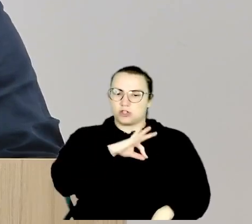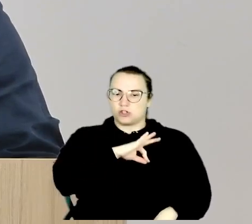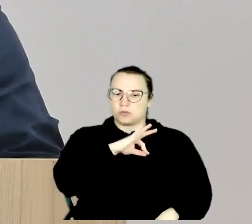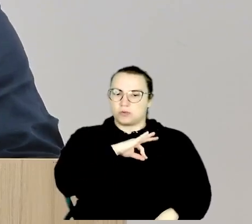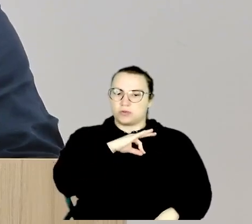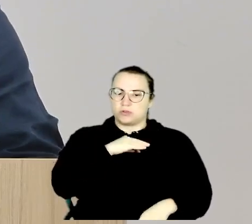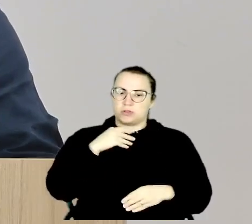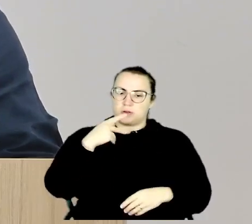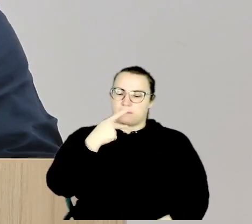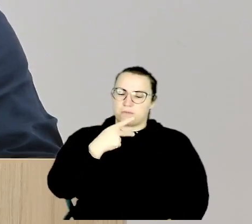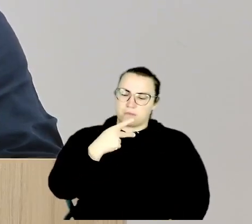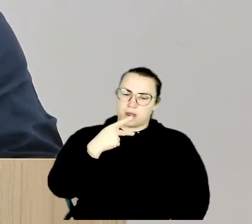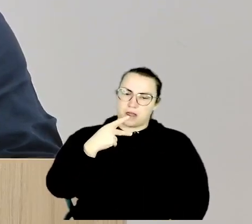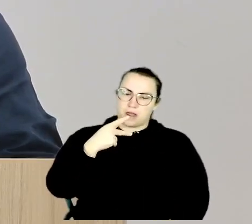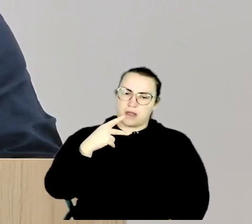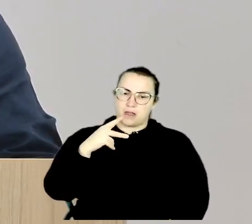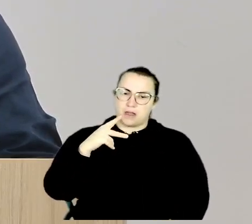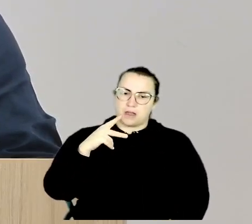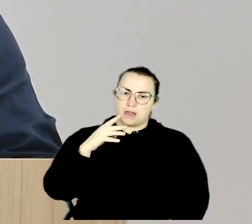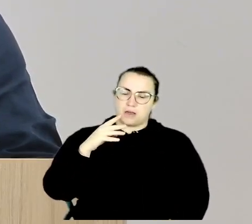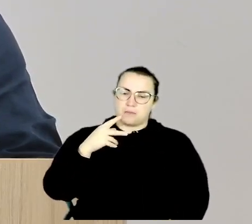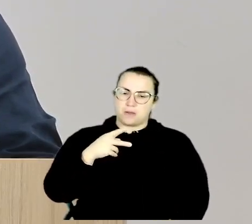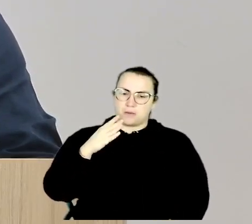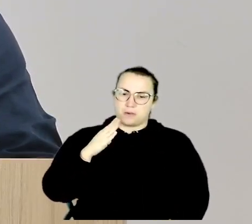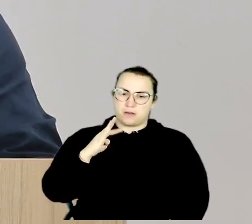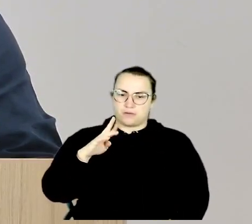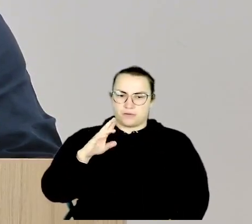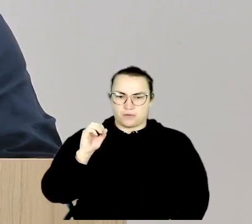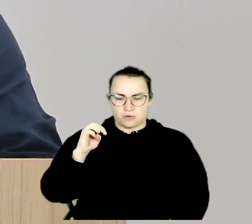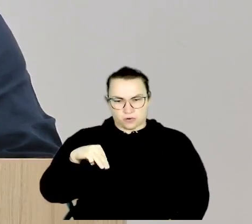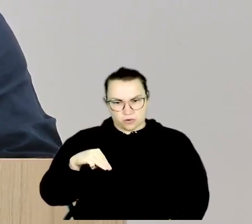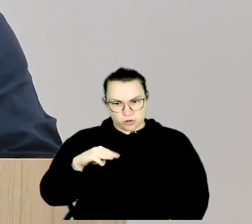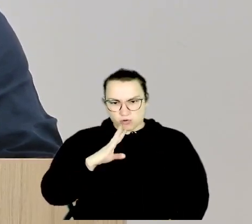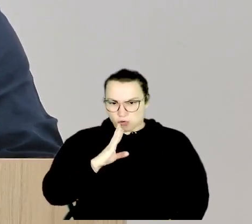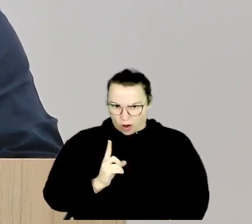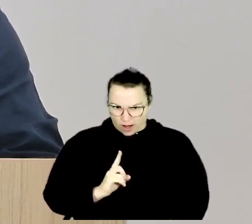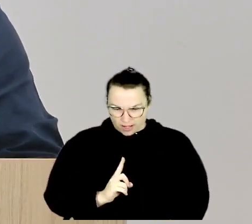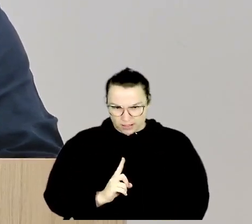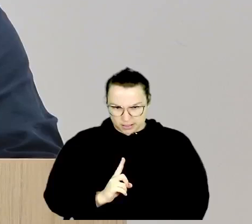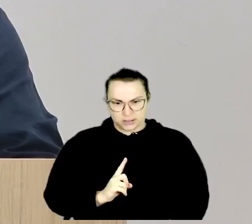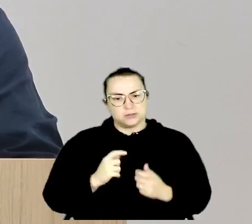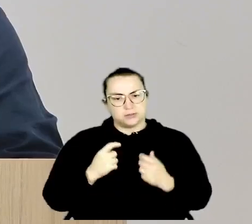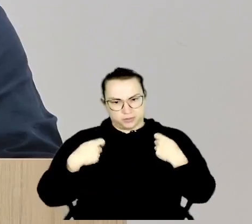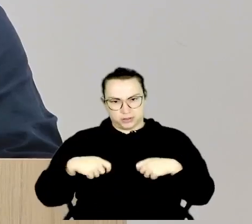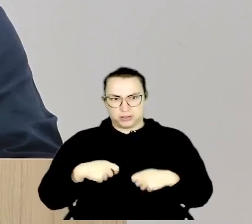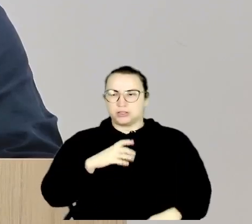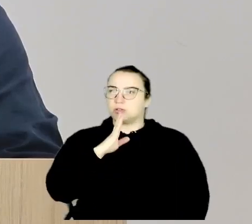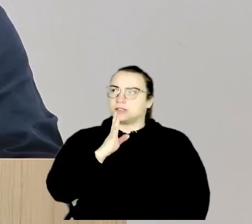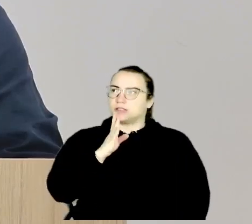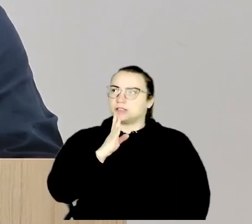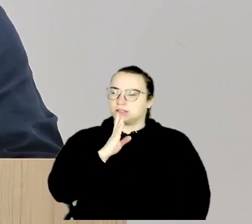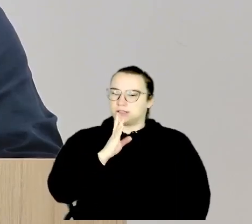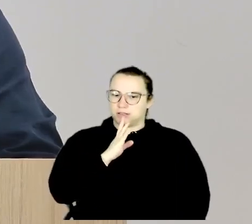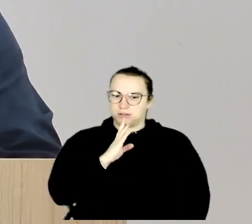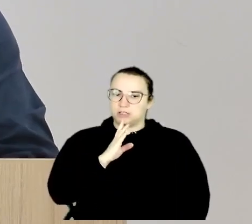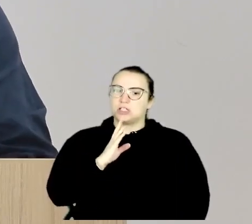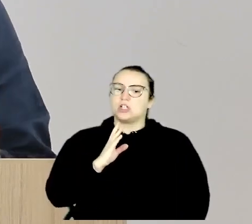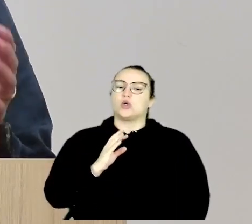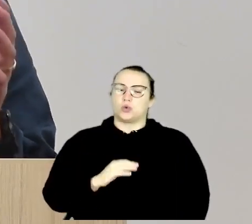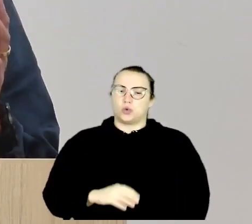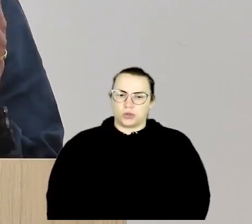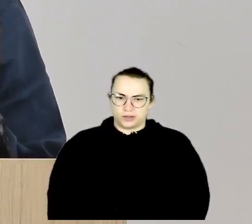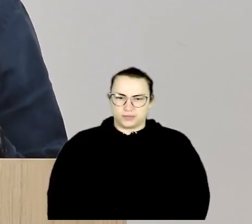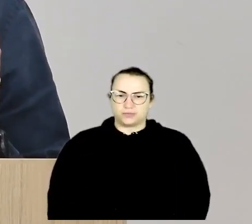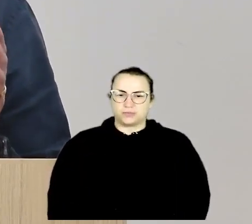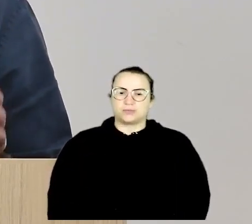bpfron aonde Quem não teve oportunidade de conhecer precisa conhecer uma estrutura aí que foi um